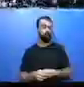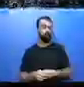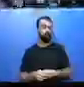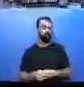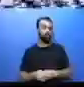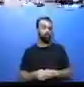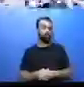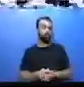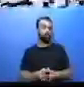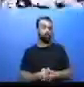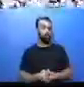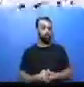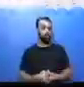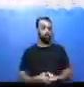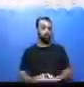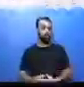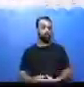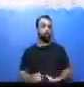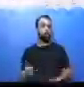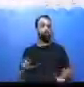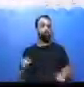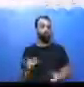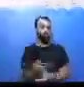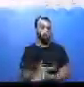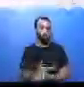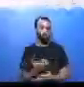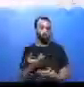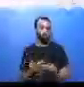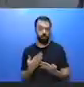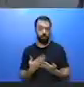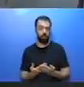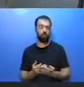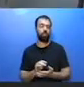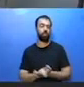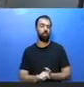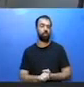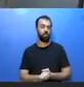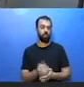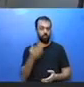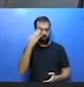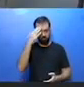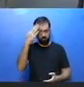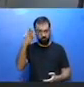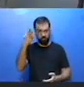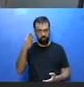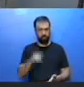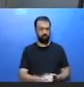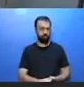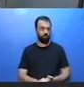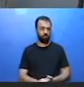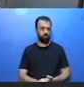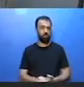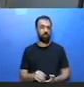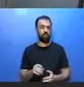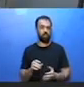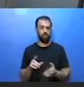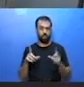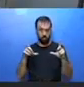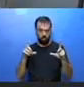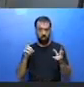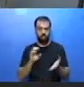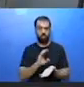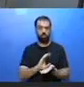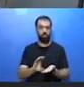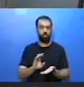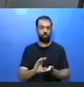Saber quantas telhas vai comprar. Então, a aula de hoje vai ficar até aqui. Muito obrigado. Não esqueçam de mandar as